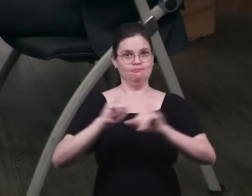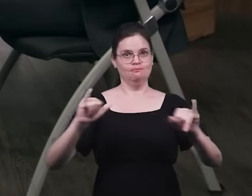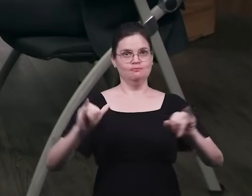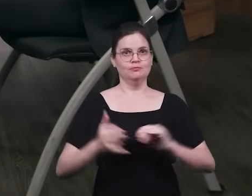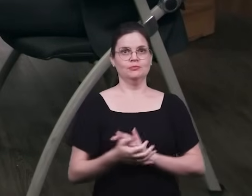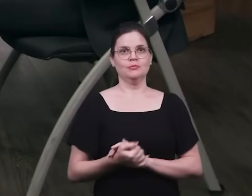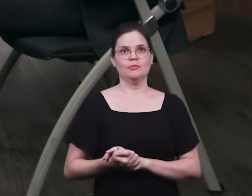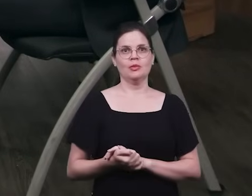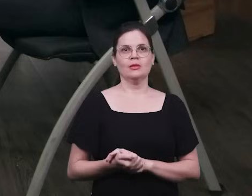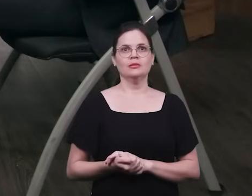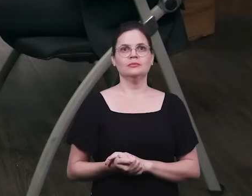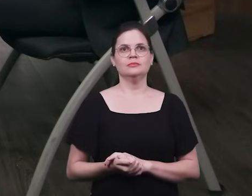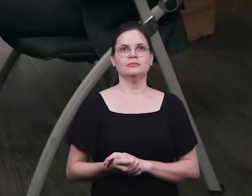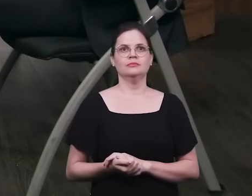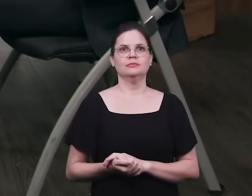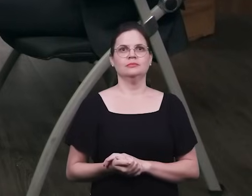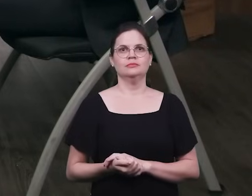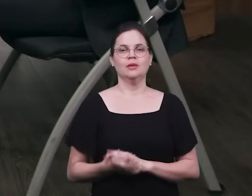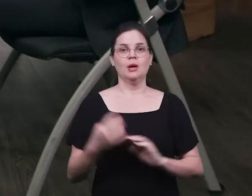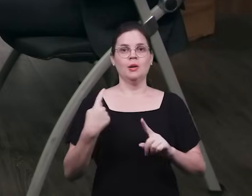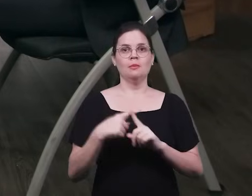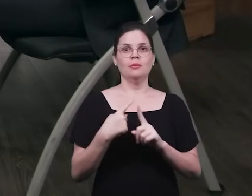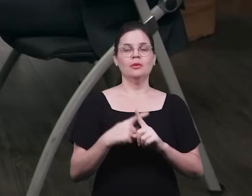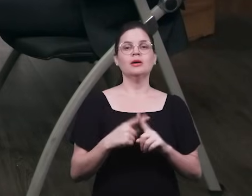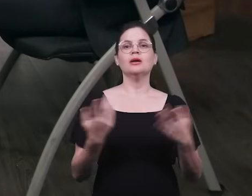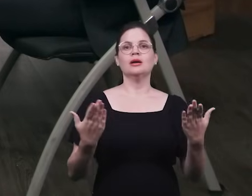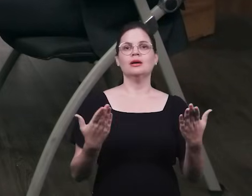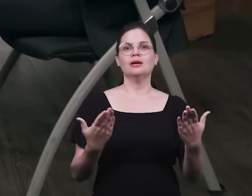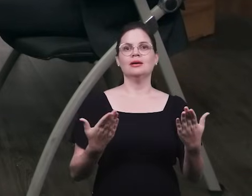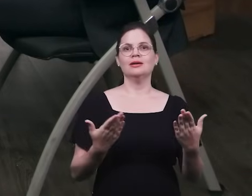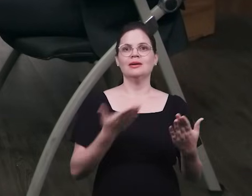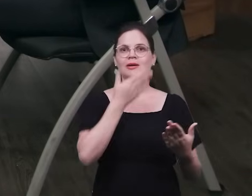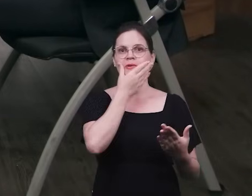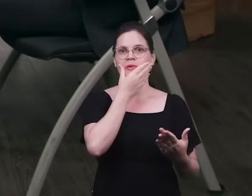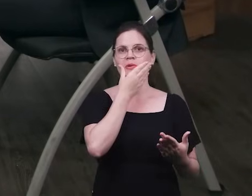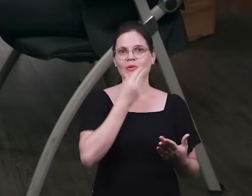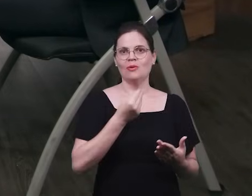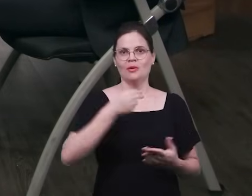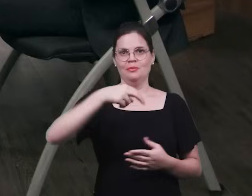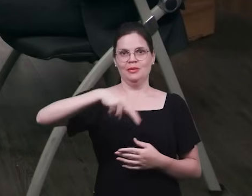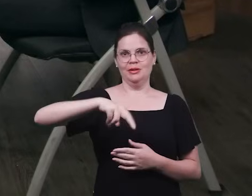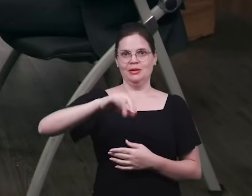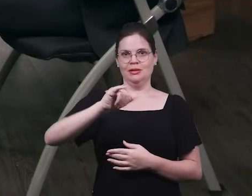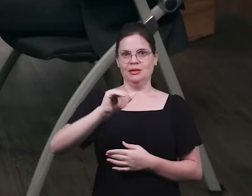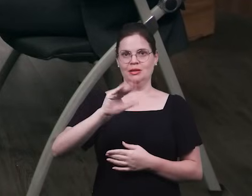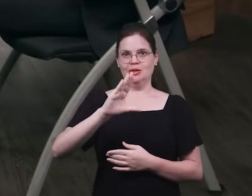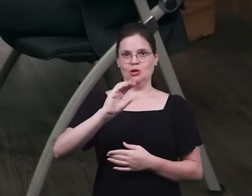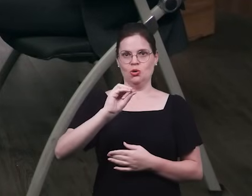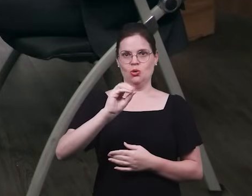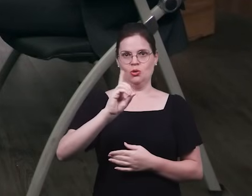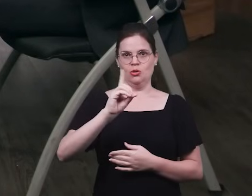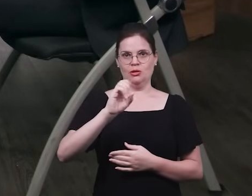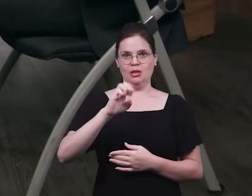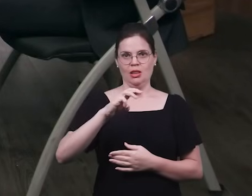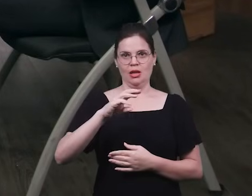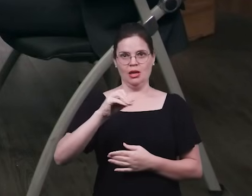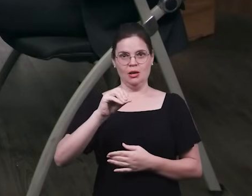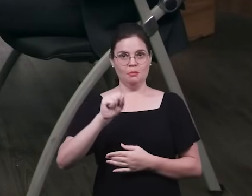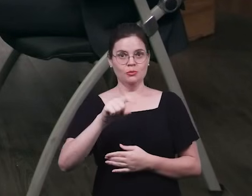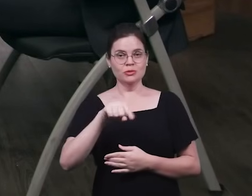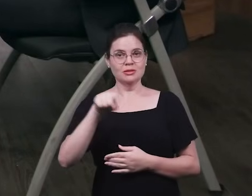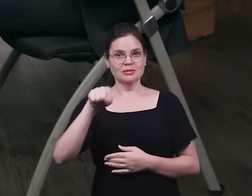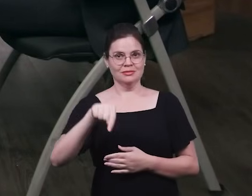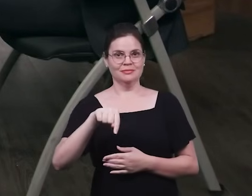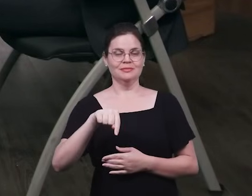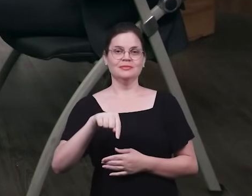naquele encontro com Nicodemos Fala um pouquinho como é que se deu como é que chegou a